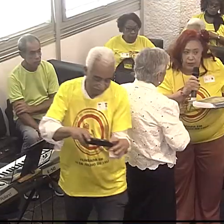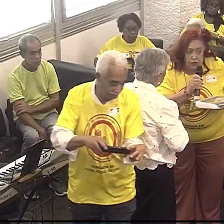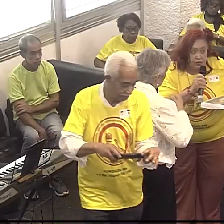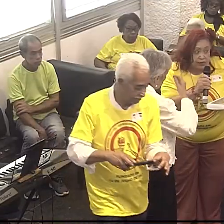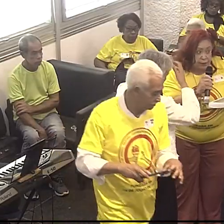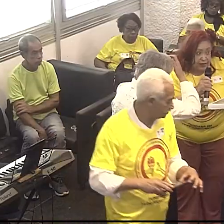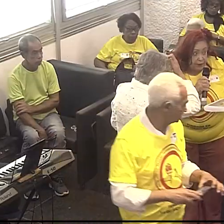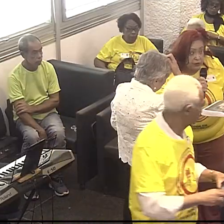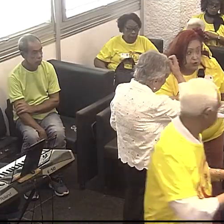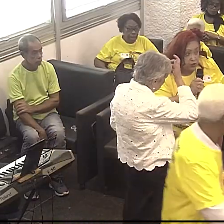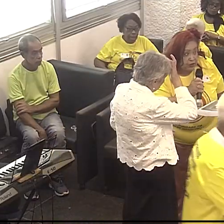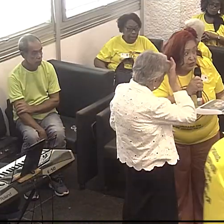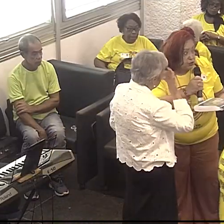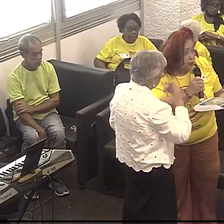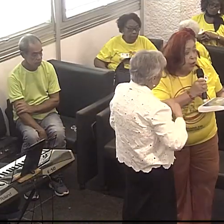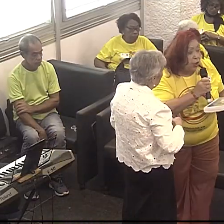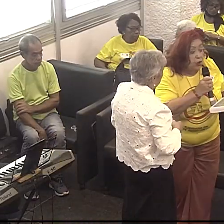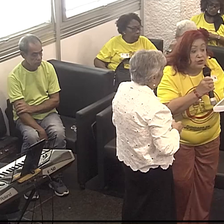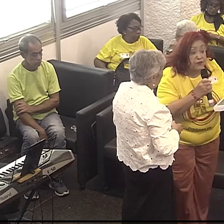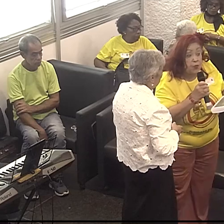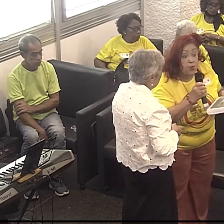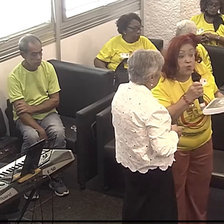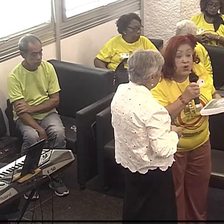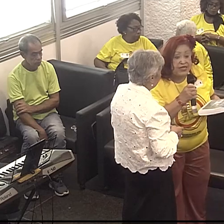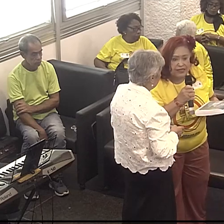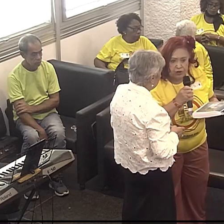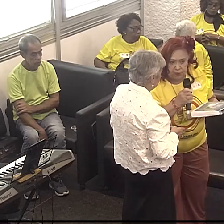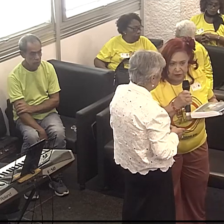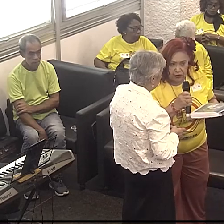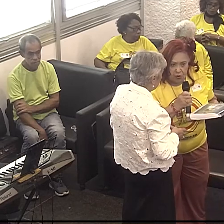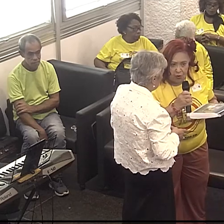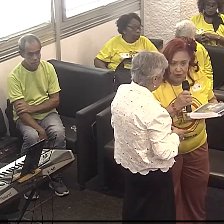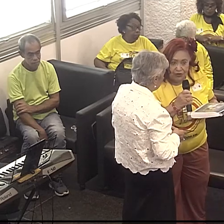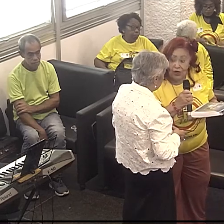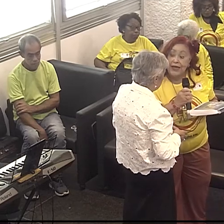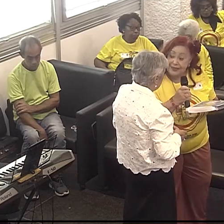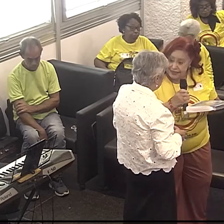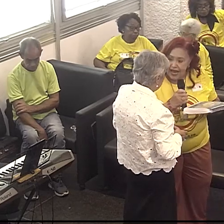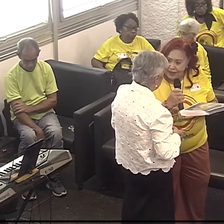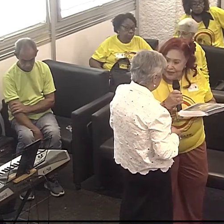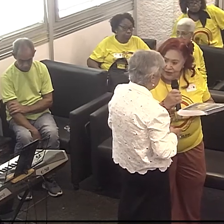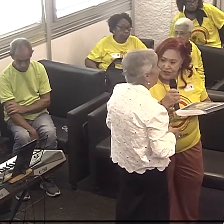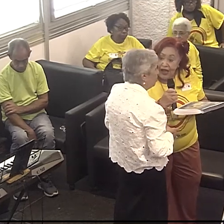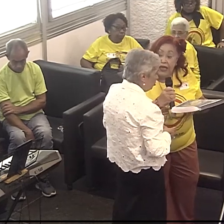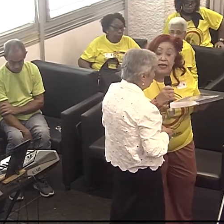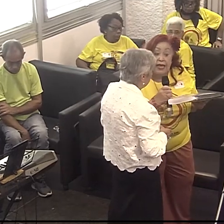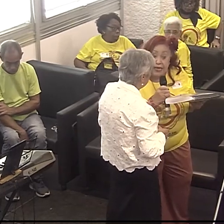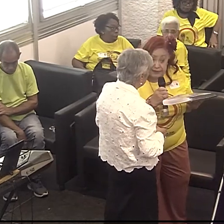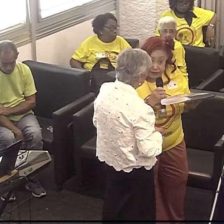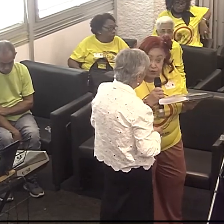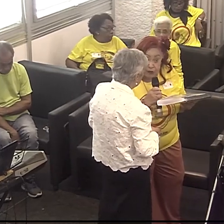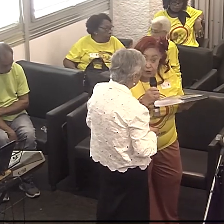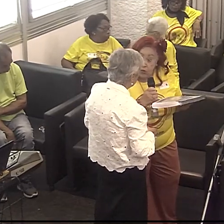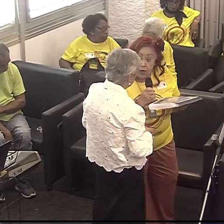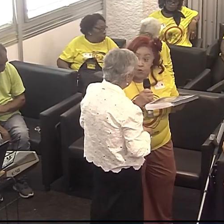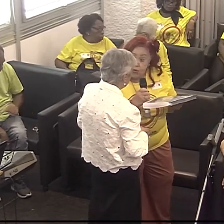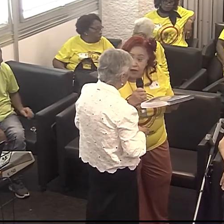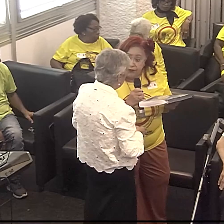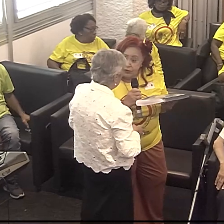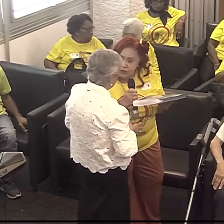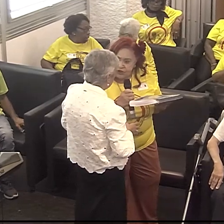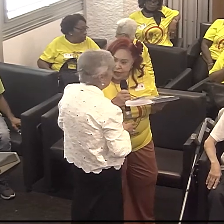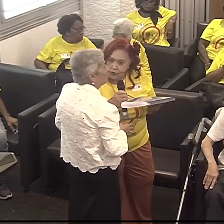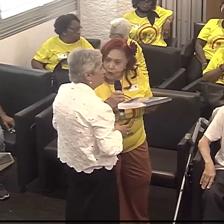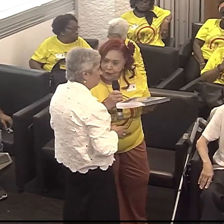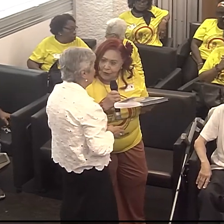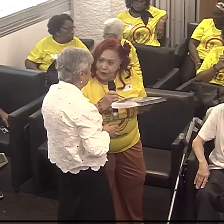Nós temos um departamento jurídico onde vão muitas pessoas cegas. Isso. E essas pessoas nunca